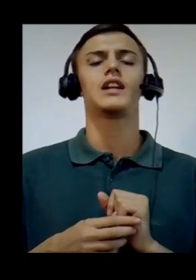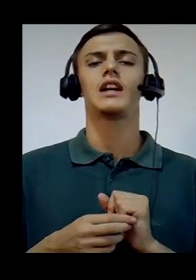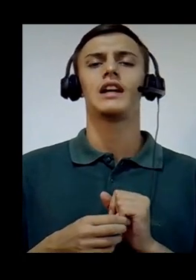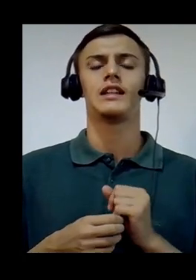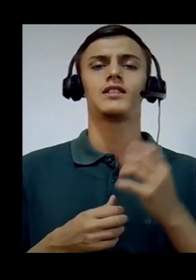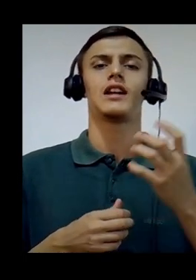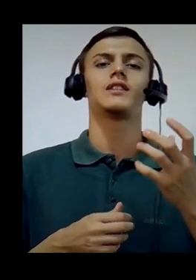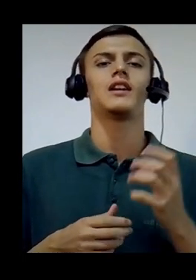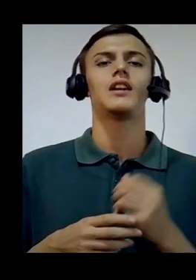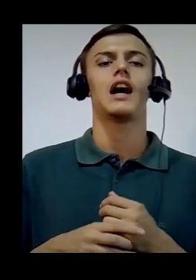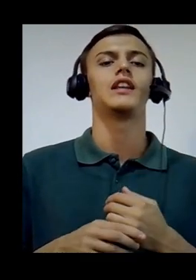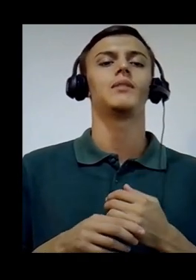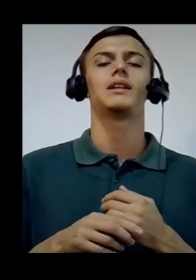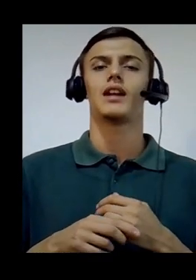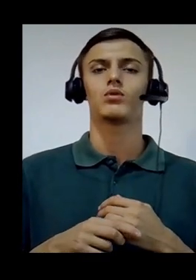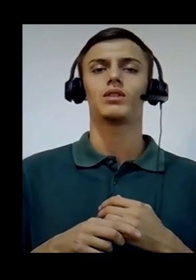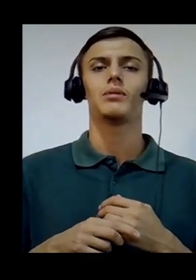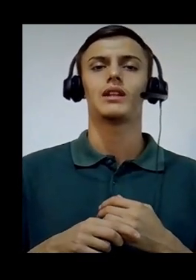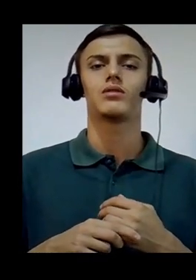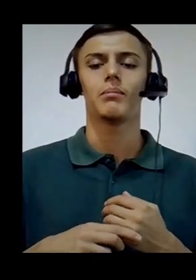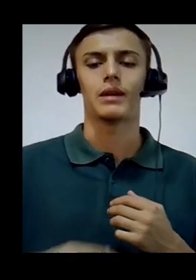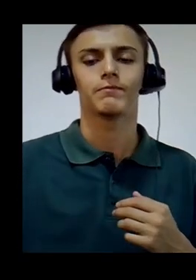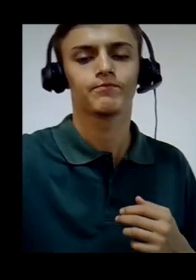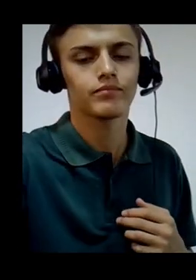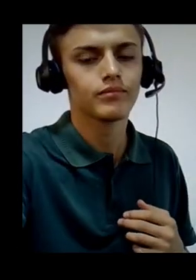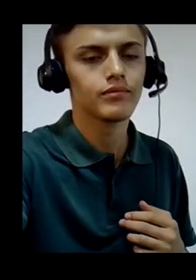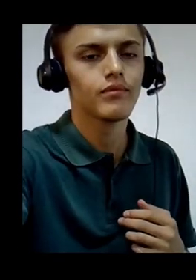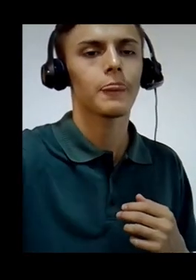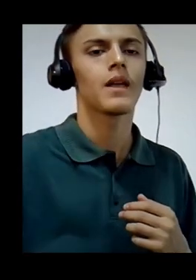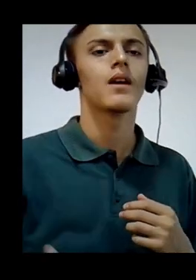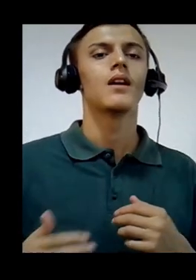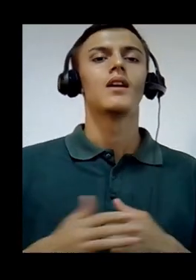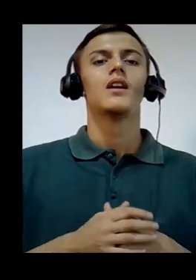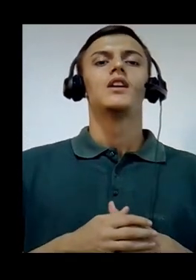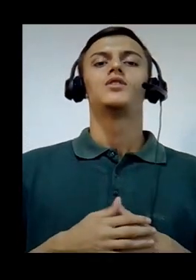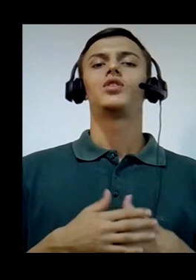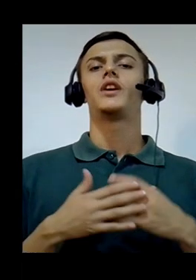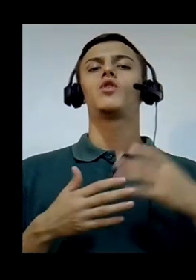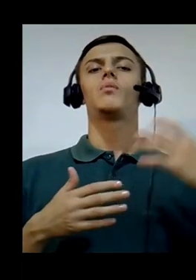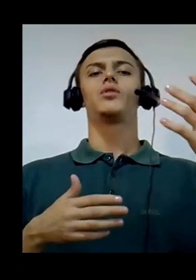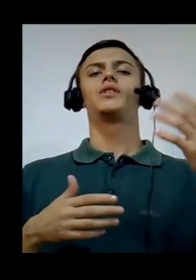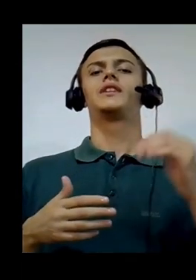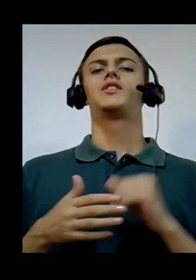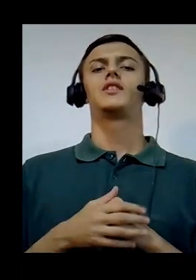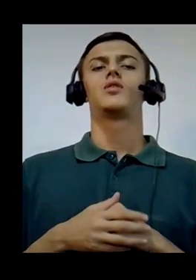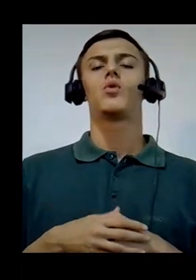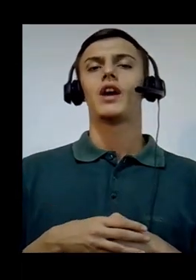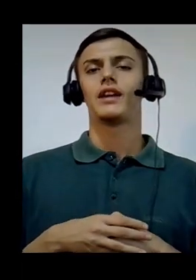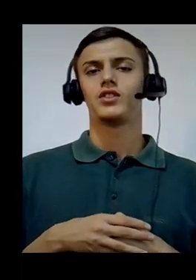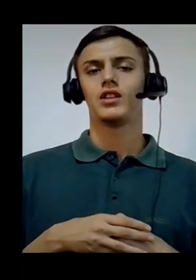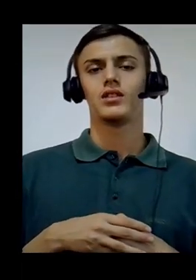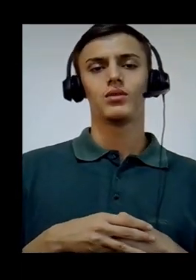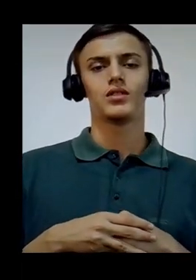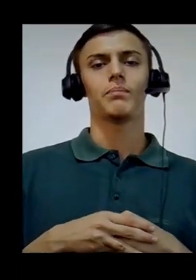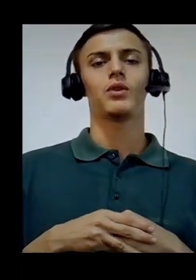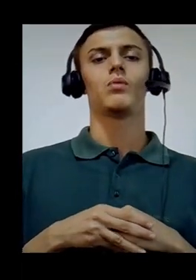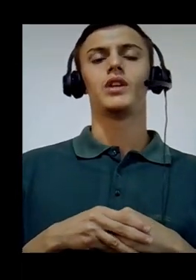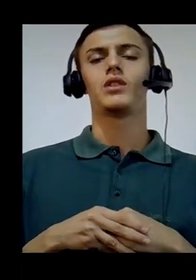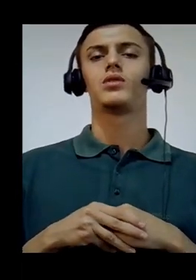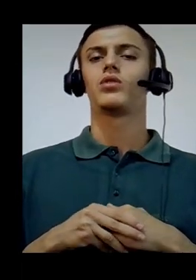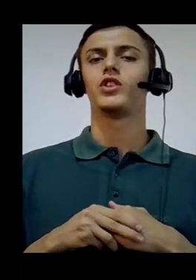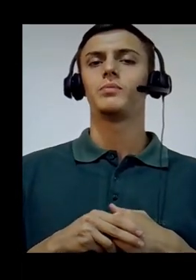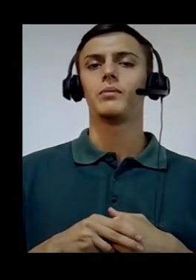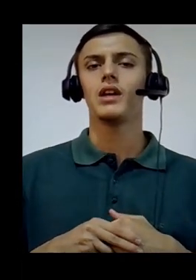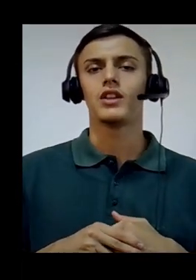e descartar ali em materiais contaminados também. Se houver alguma dúvida na destinação correta de resíduos,